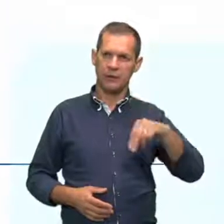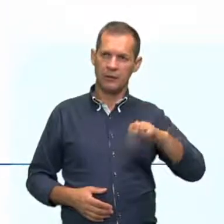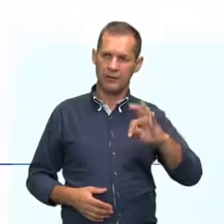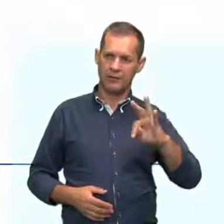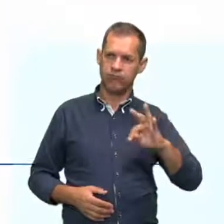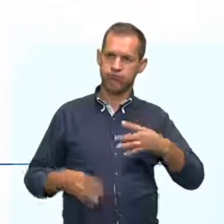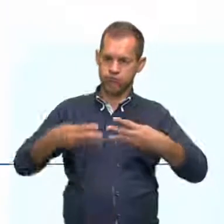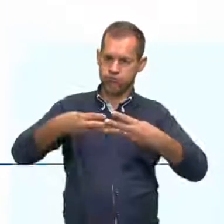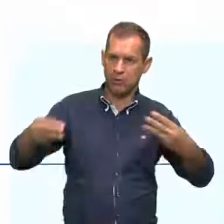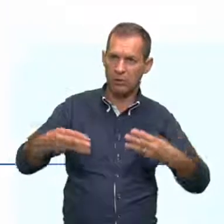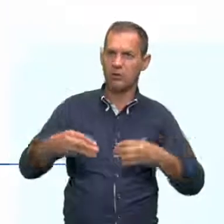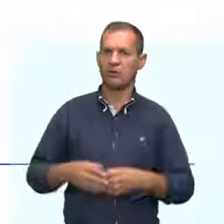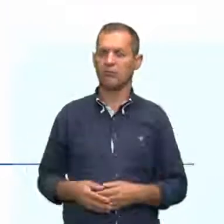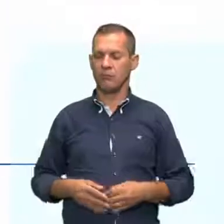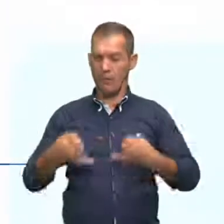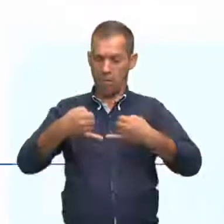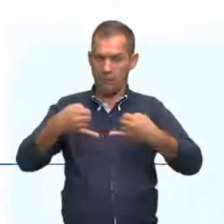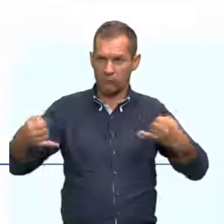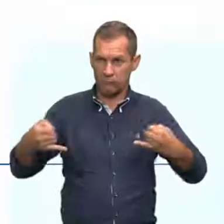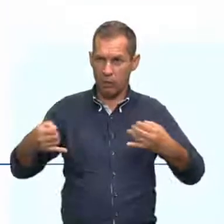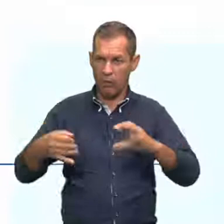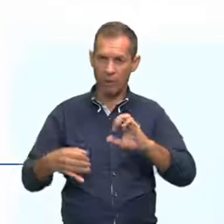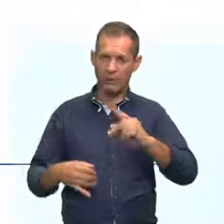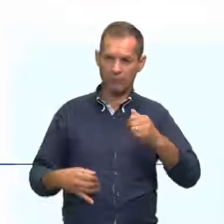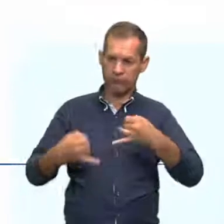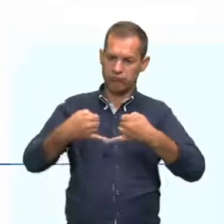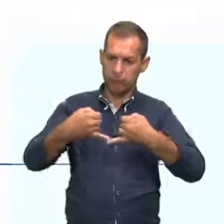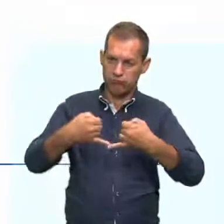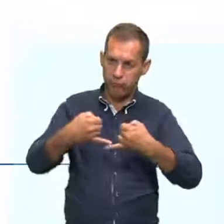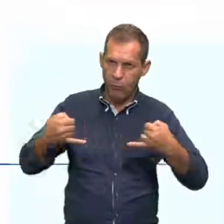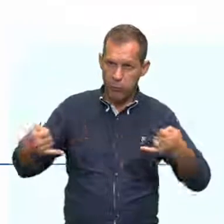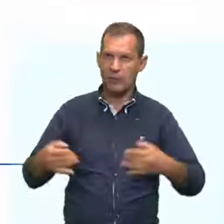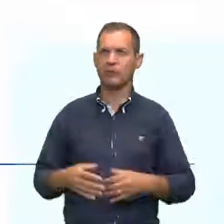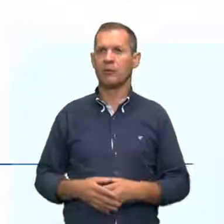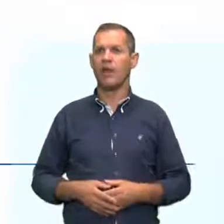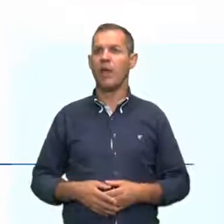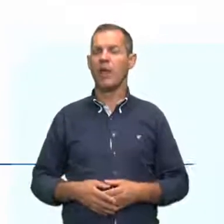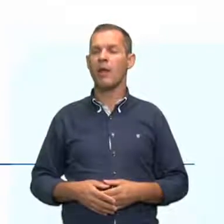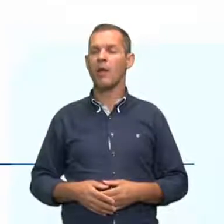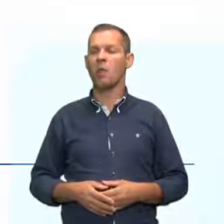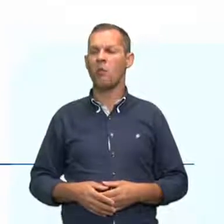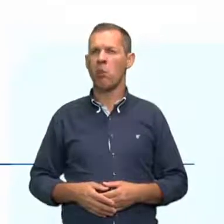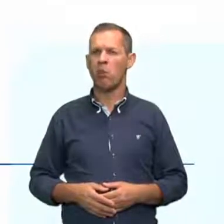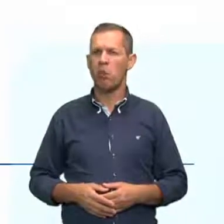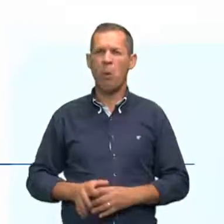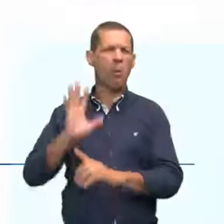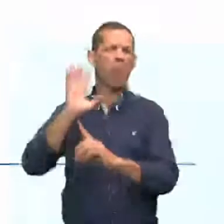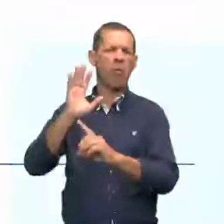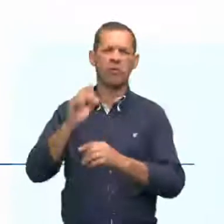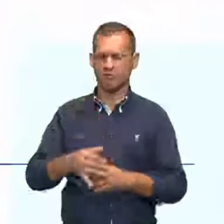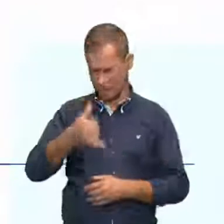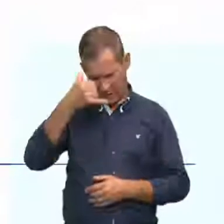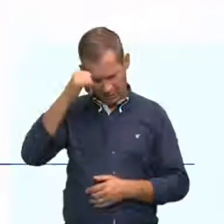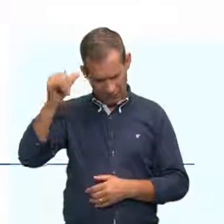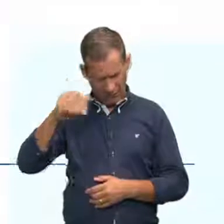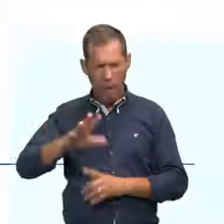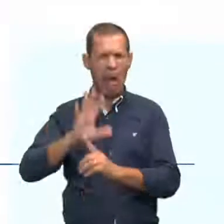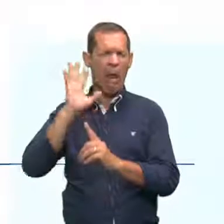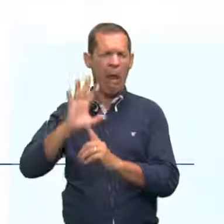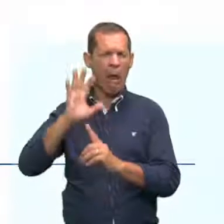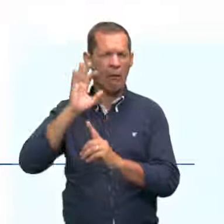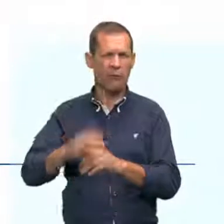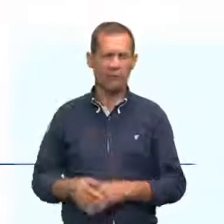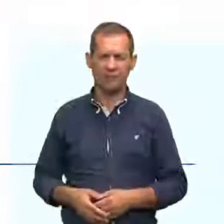Essa blindagem, essa capa aqui, é para não interferir, para evitar a